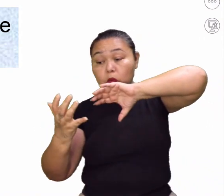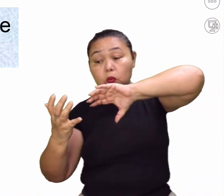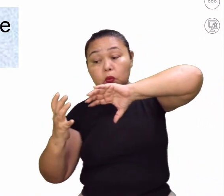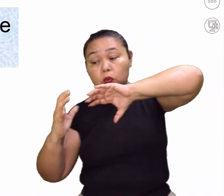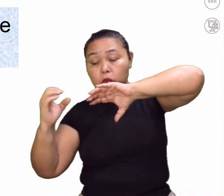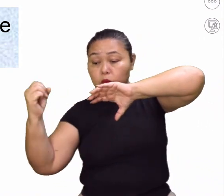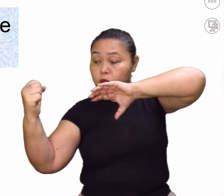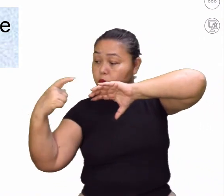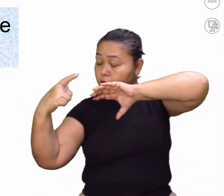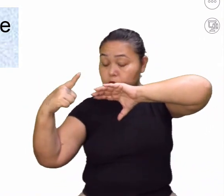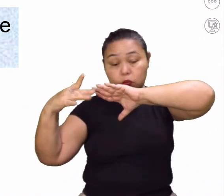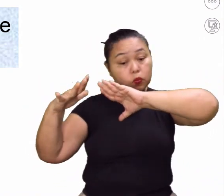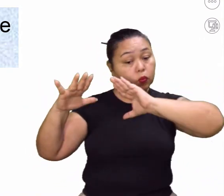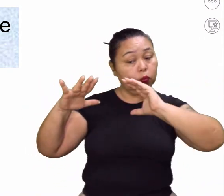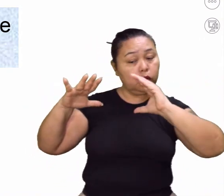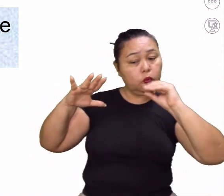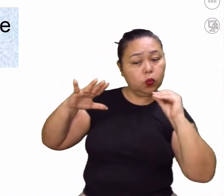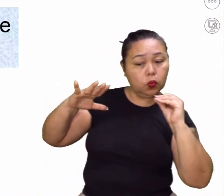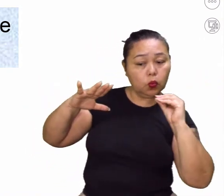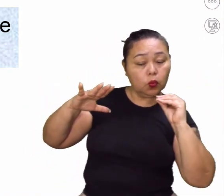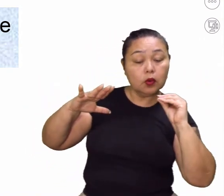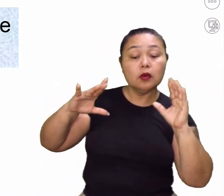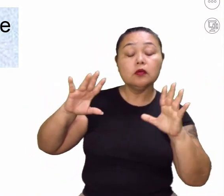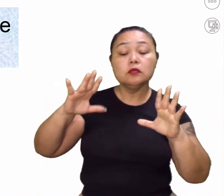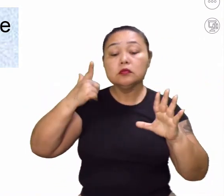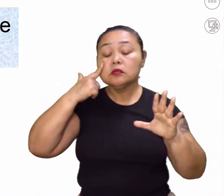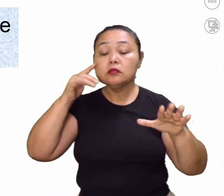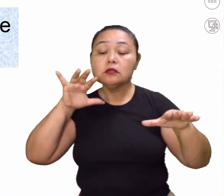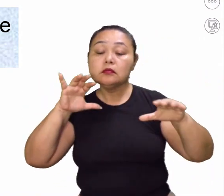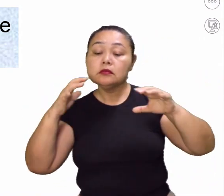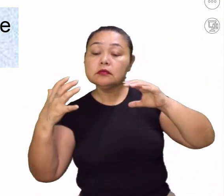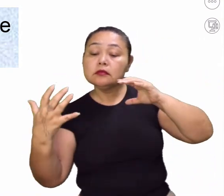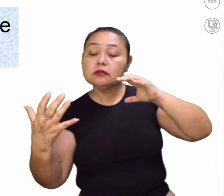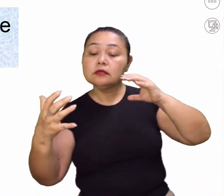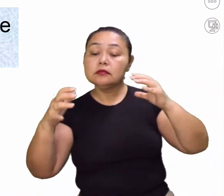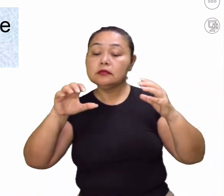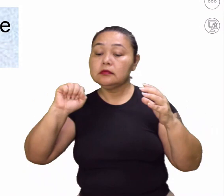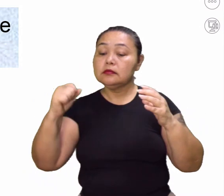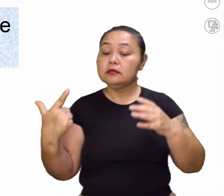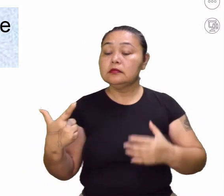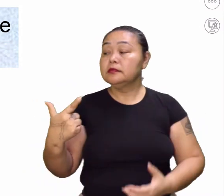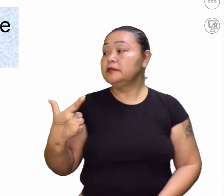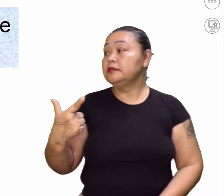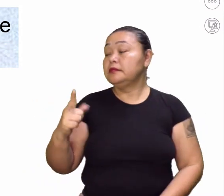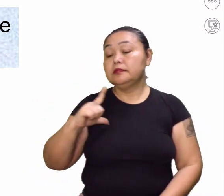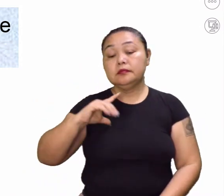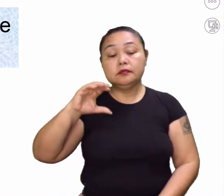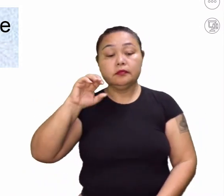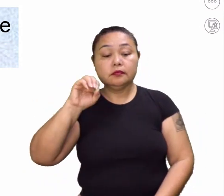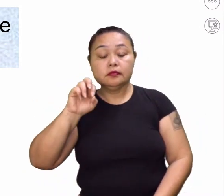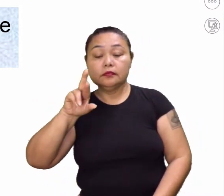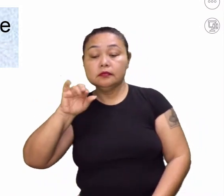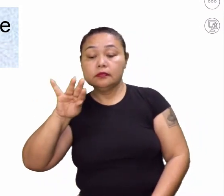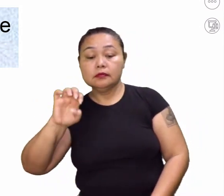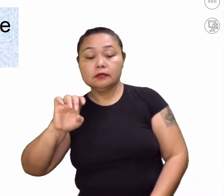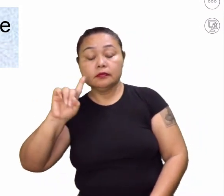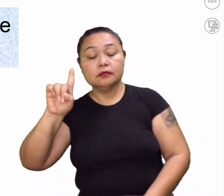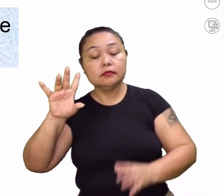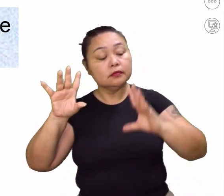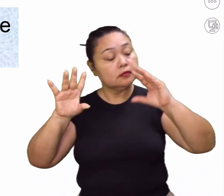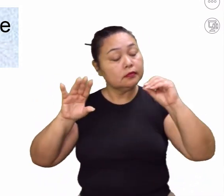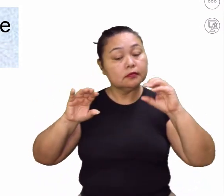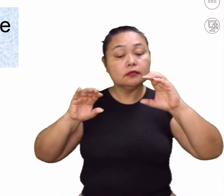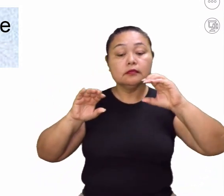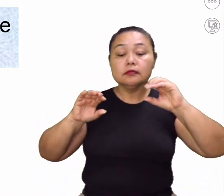Ocidente. Rogério, como assim um movimento aparente do Sol que surge no Oriente e se